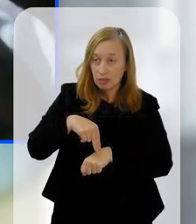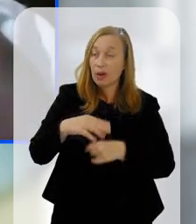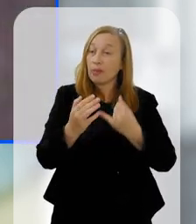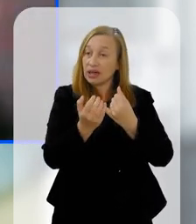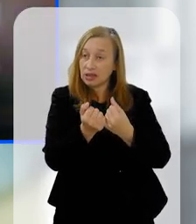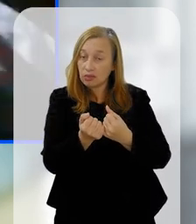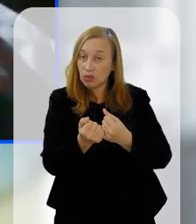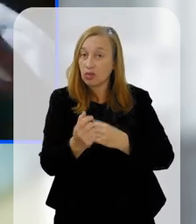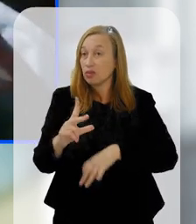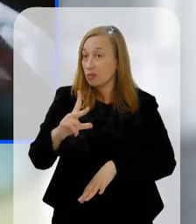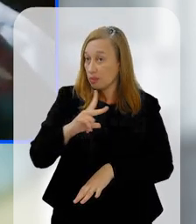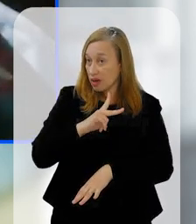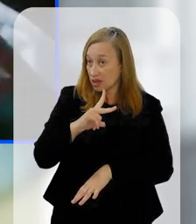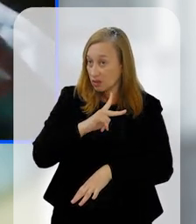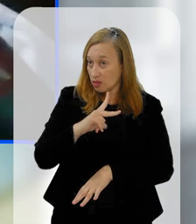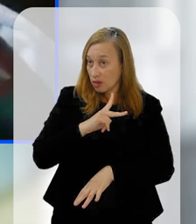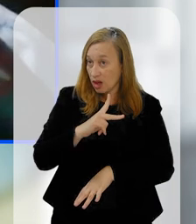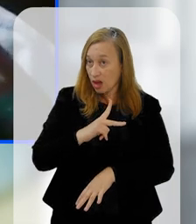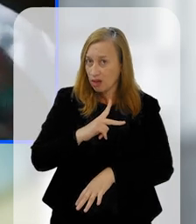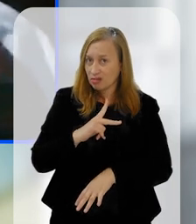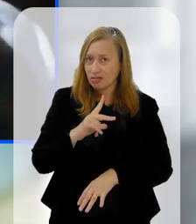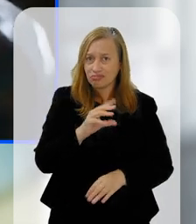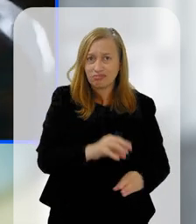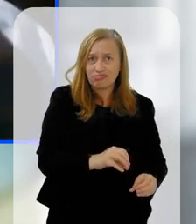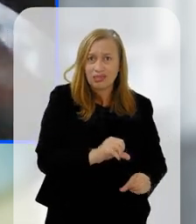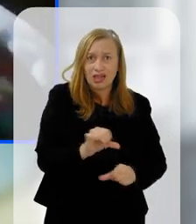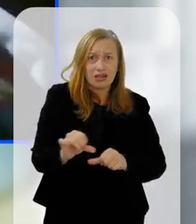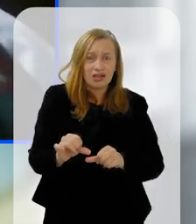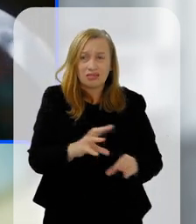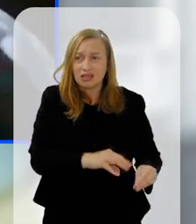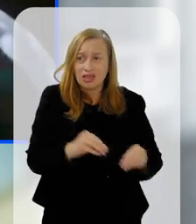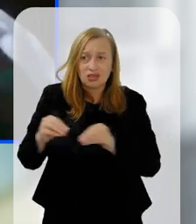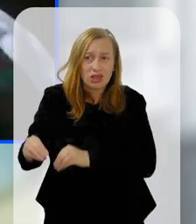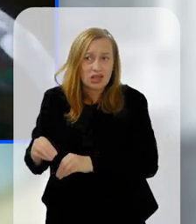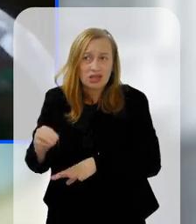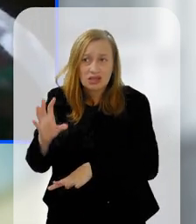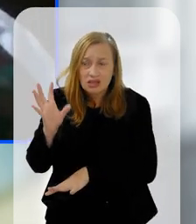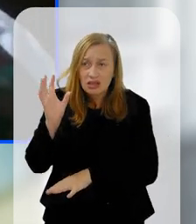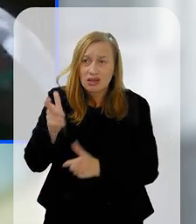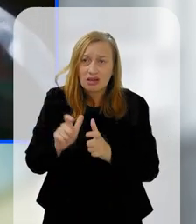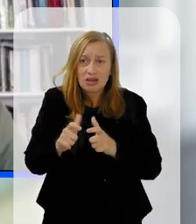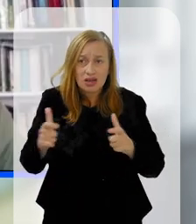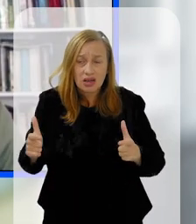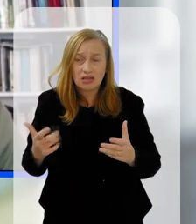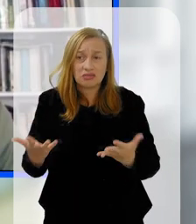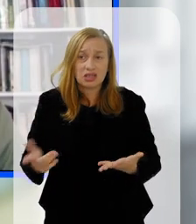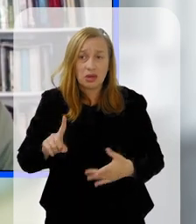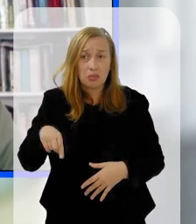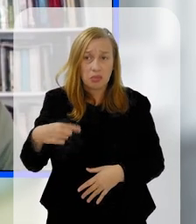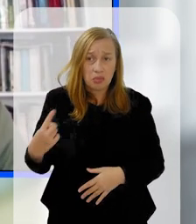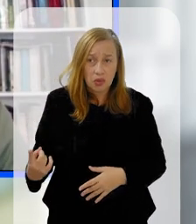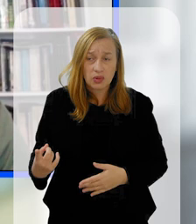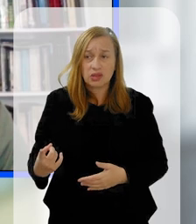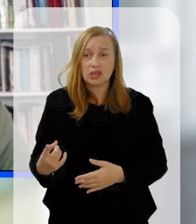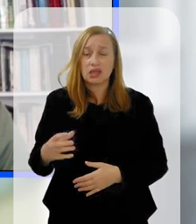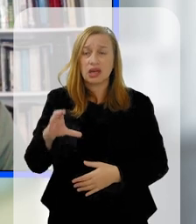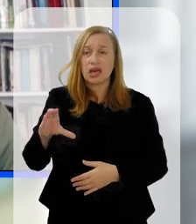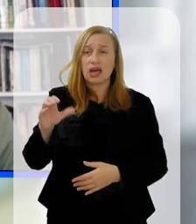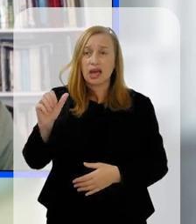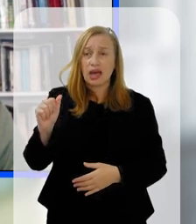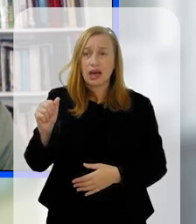a maior transferência para capital privado da história brasileira. depois das capitanias